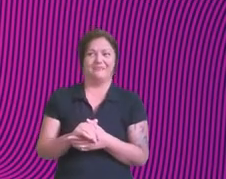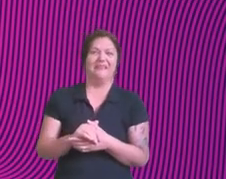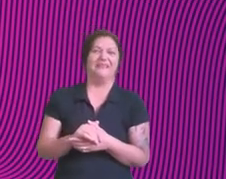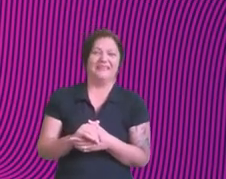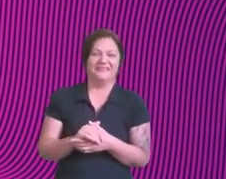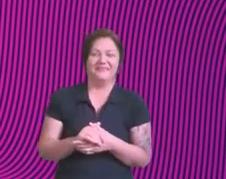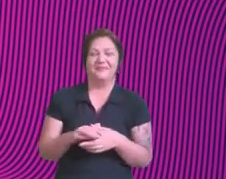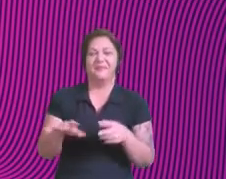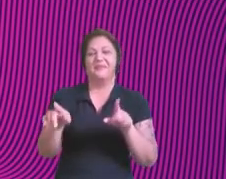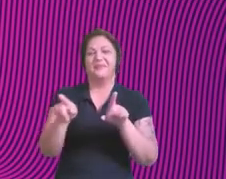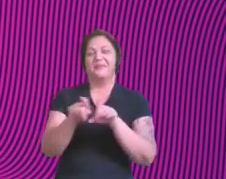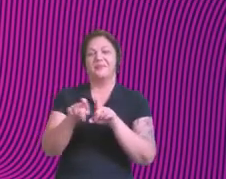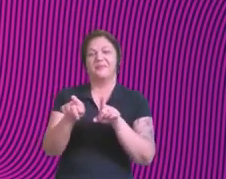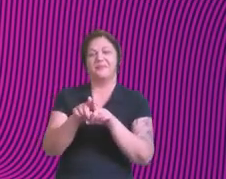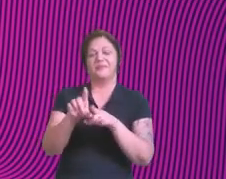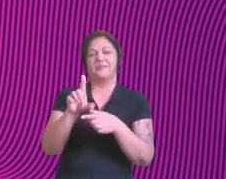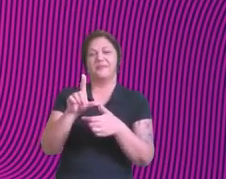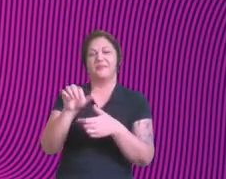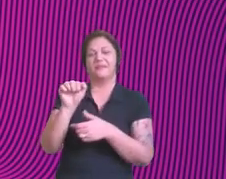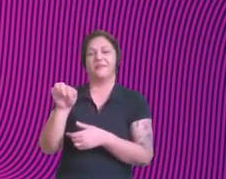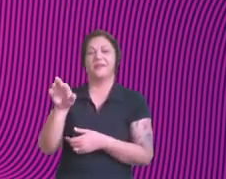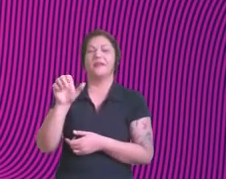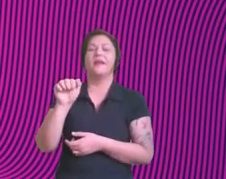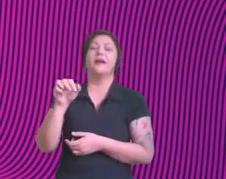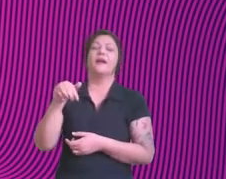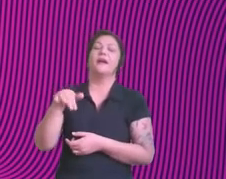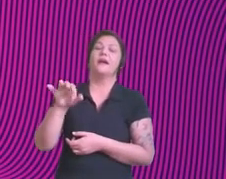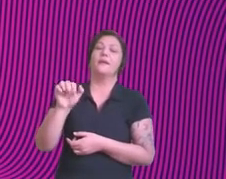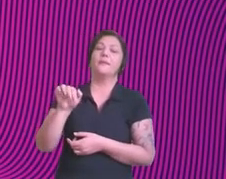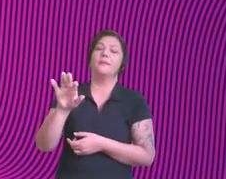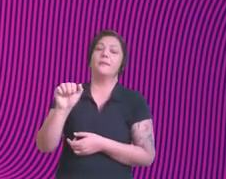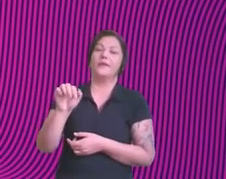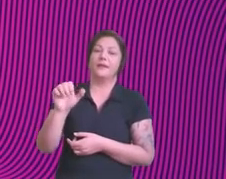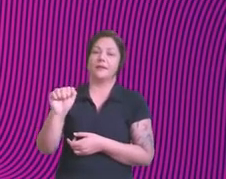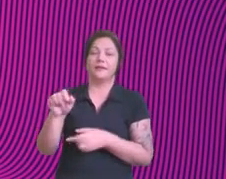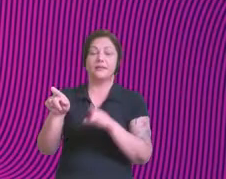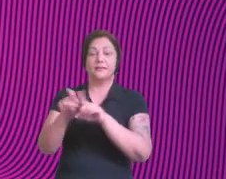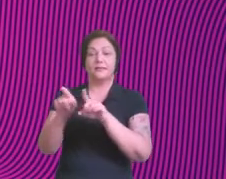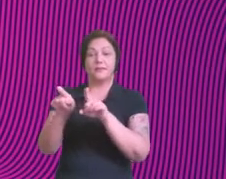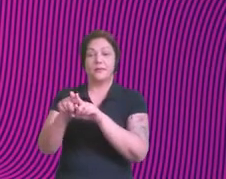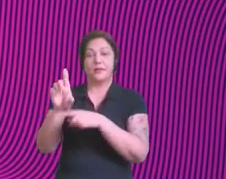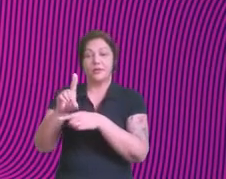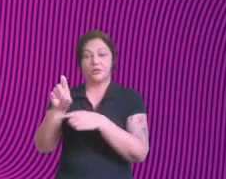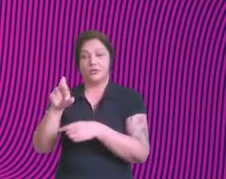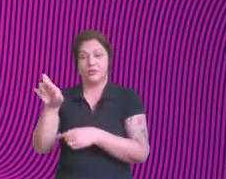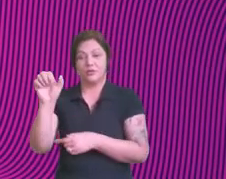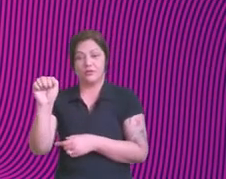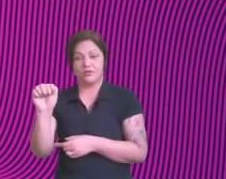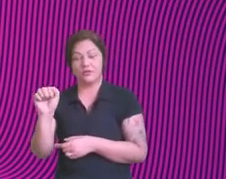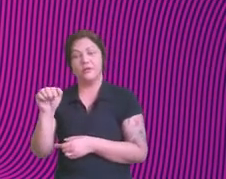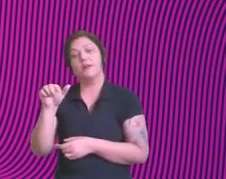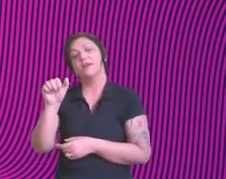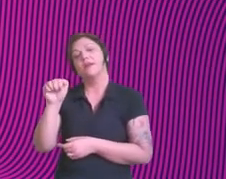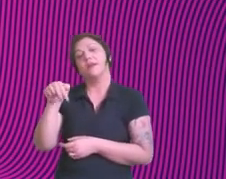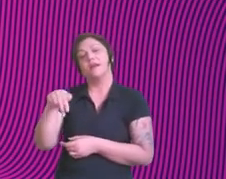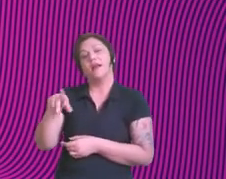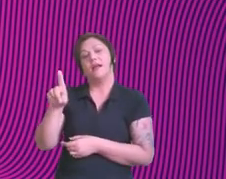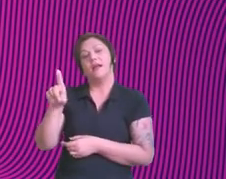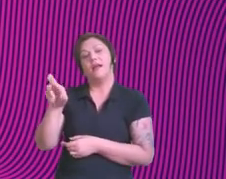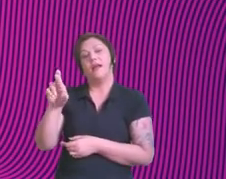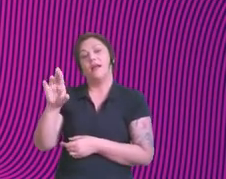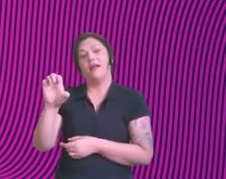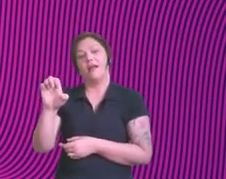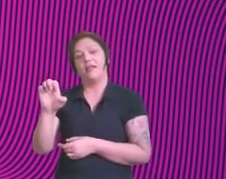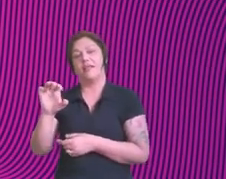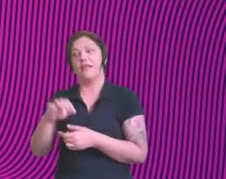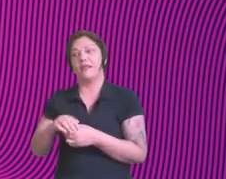Américas Medical City, doutor André Azevedo, radiologista